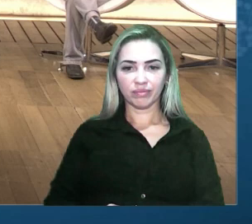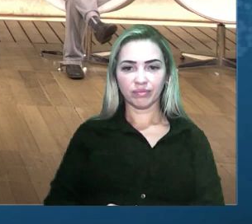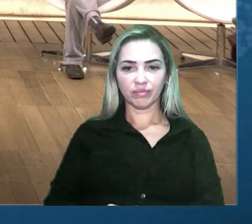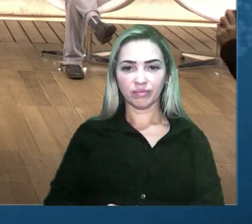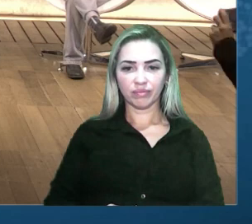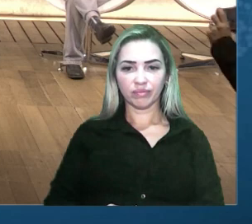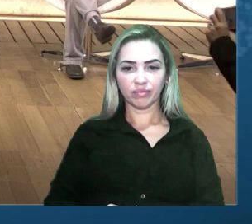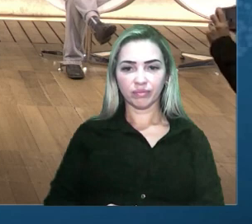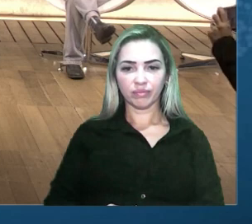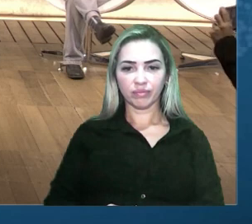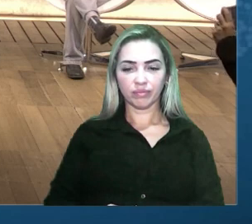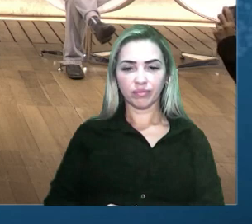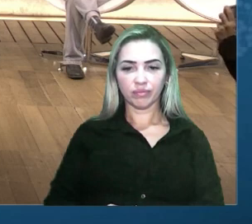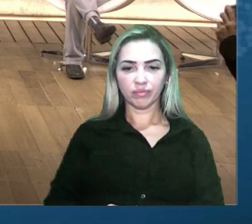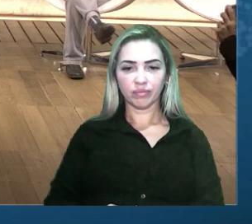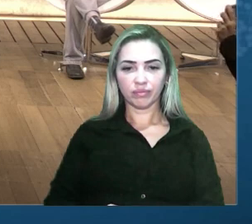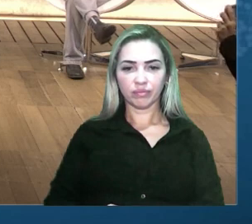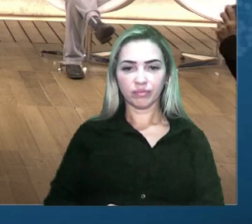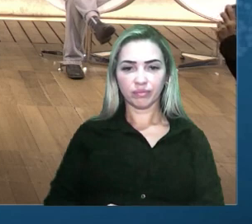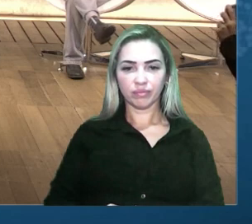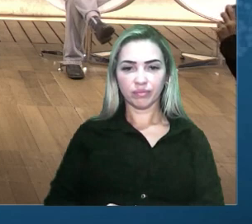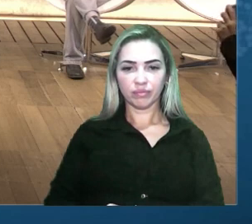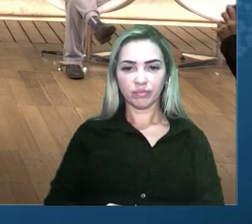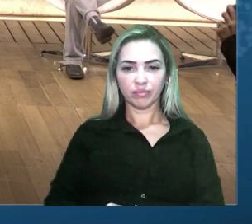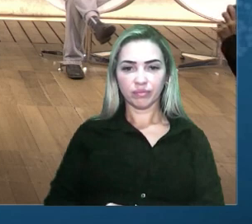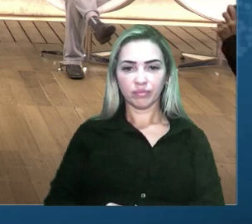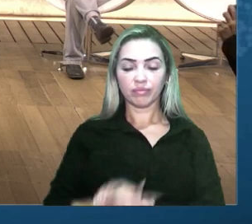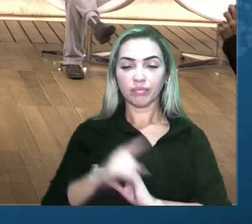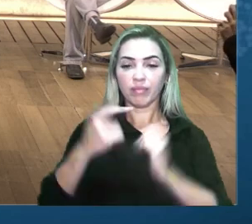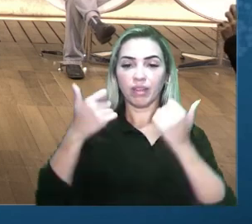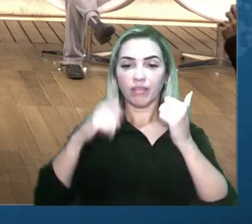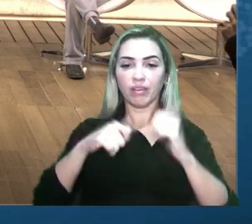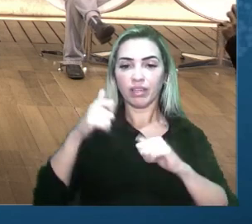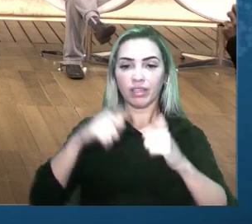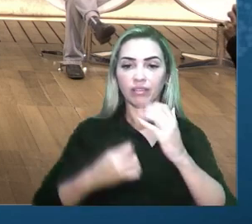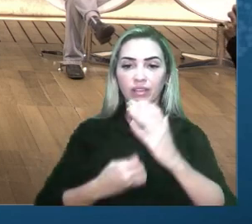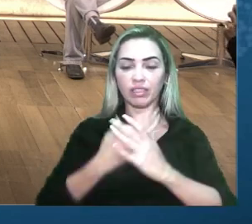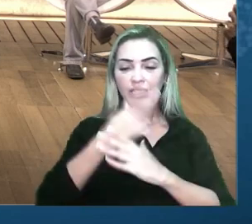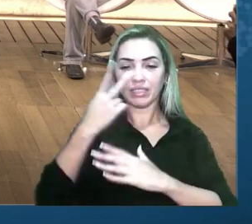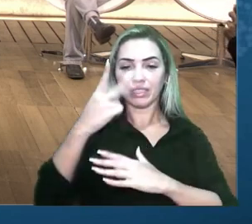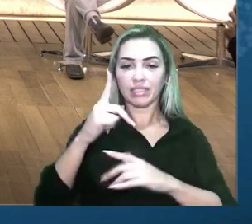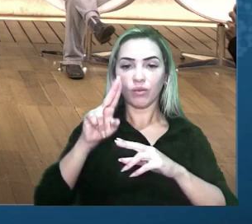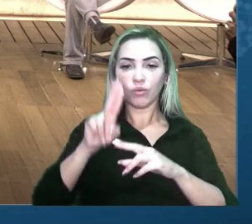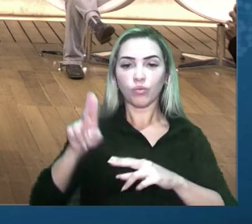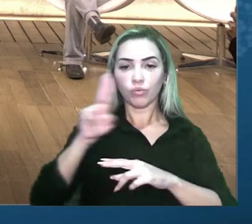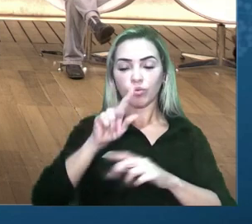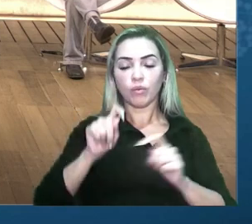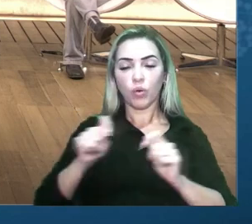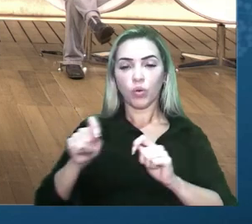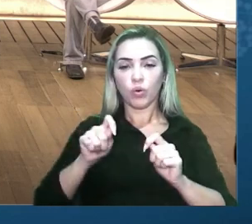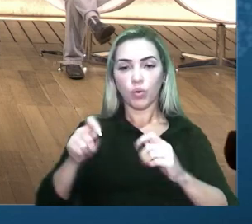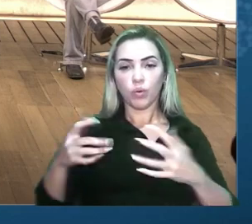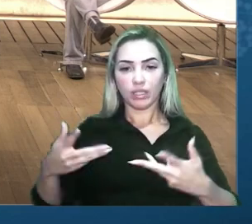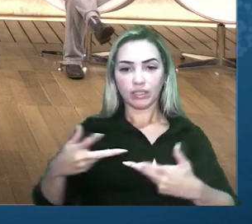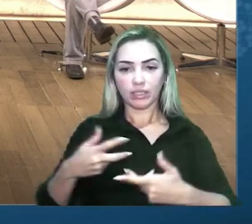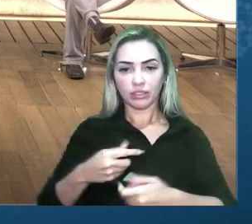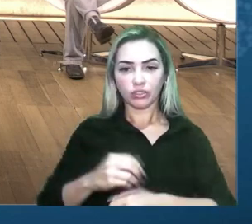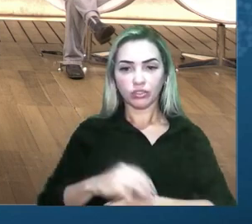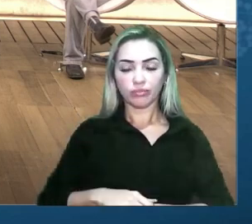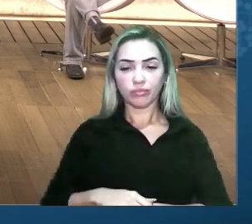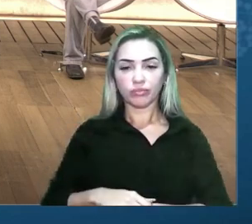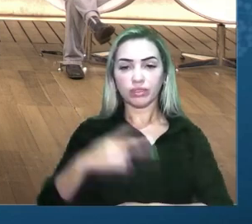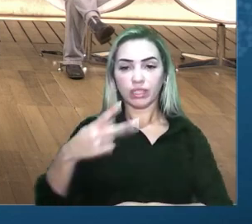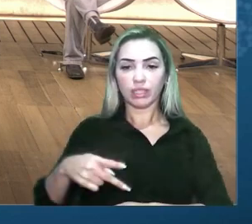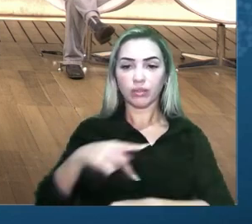O trabalho focou na avaliação da eficácia da implementação dessa ferramenta para controle de qualidade. Em um país como o Brasil,